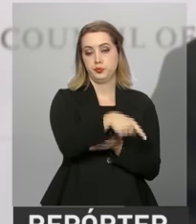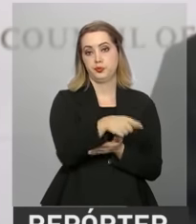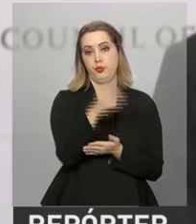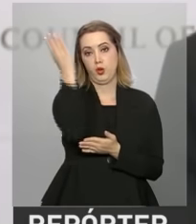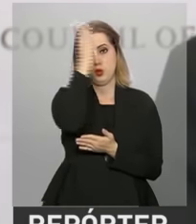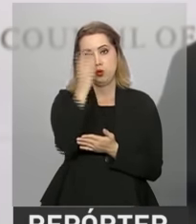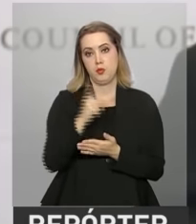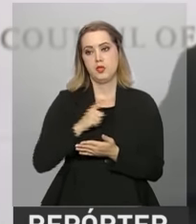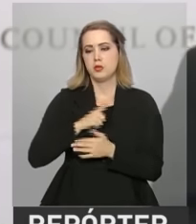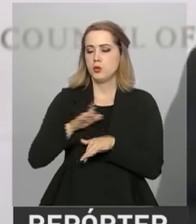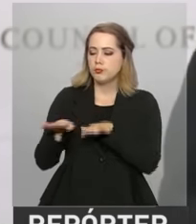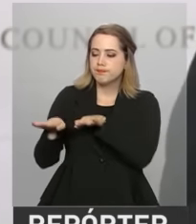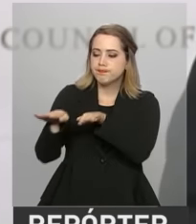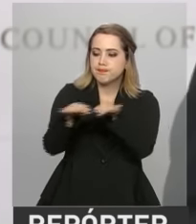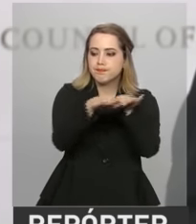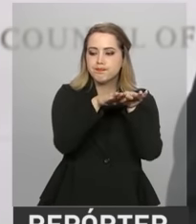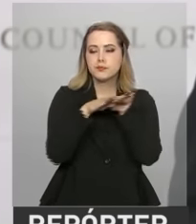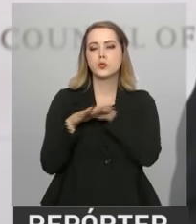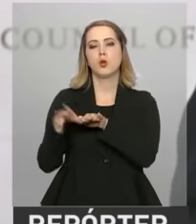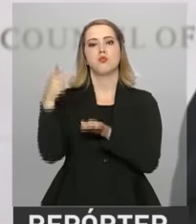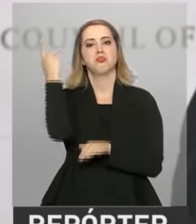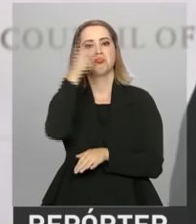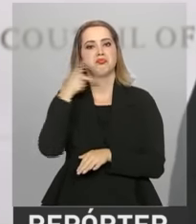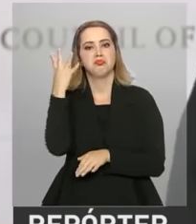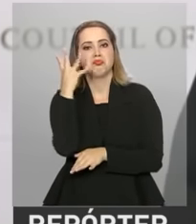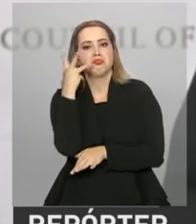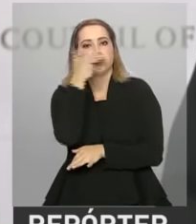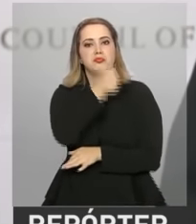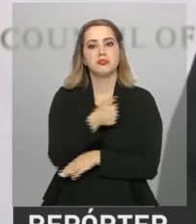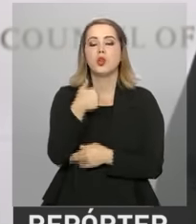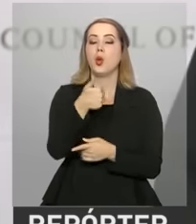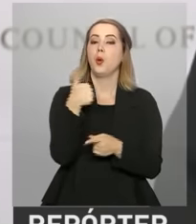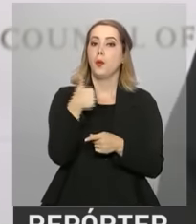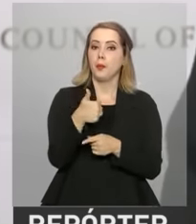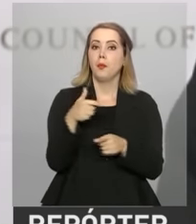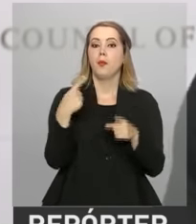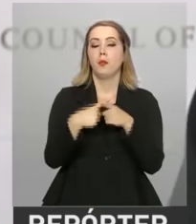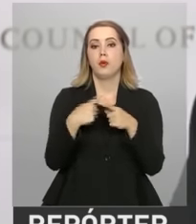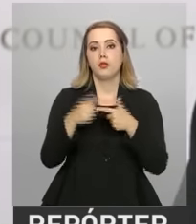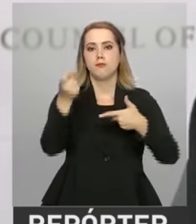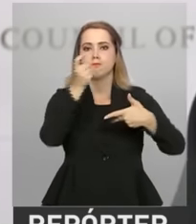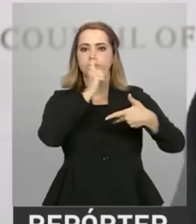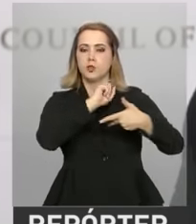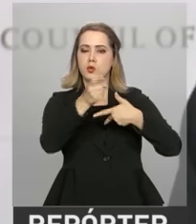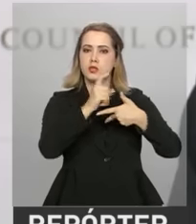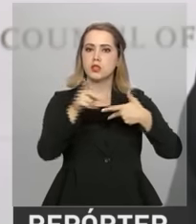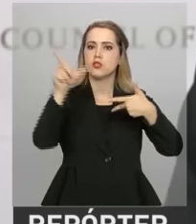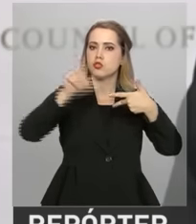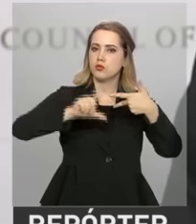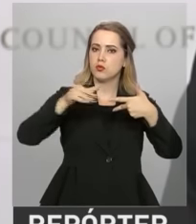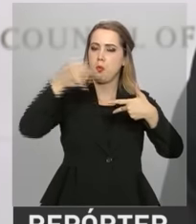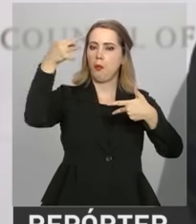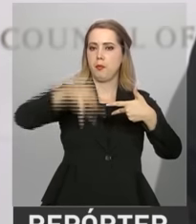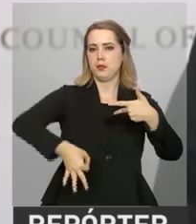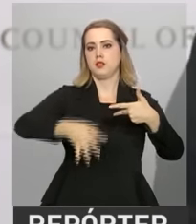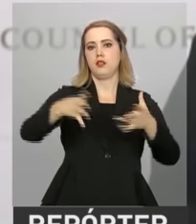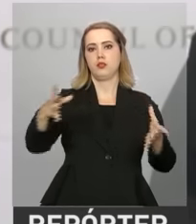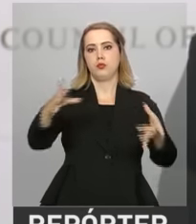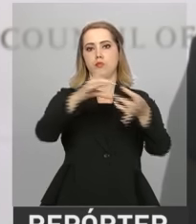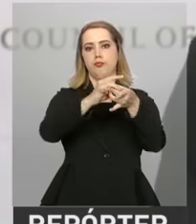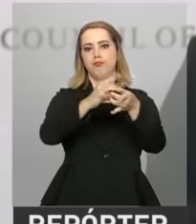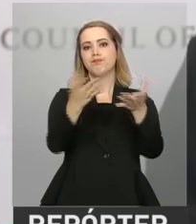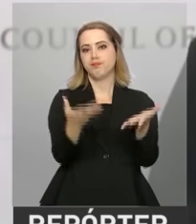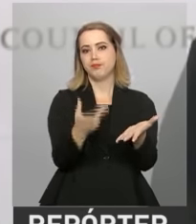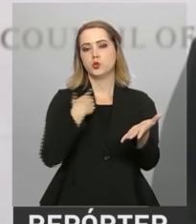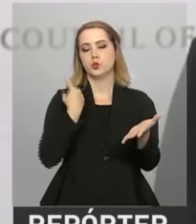temos uma estabilidade política extraordinária, por causa da relação muito adequada entre o executivo e o legislativo, não é? Temos